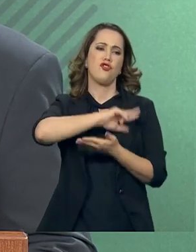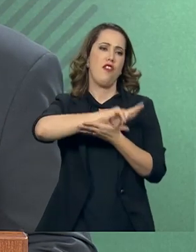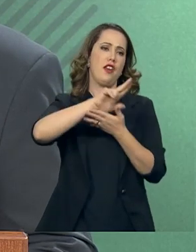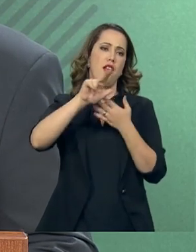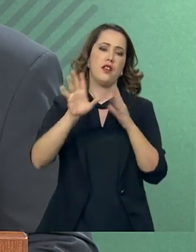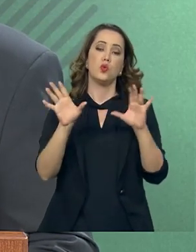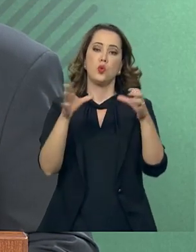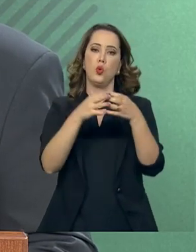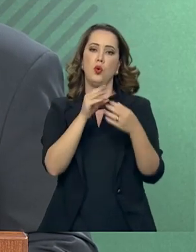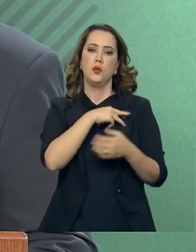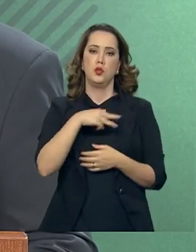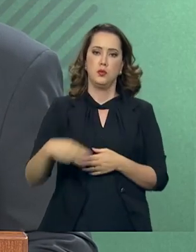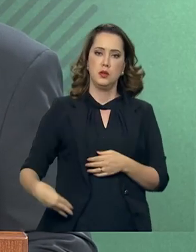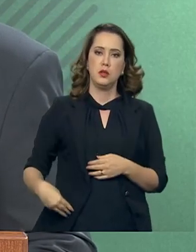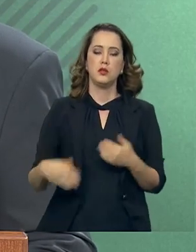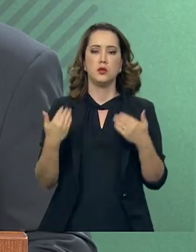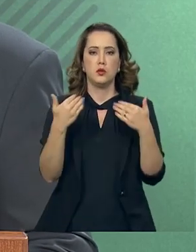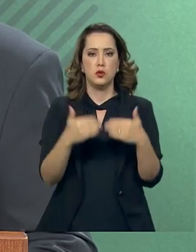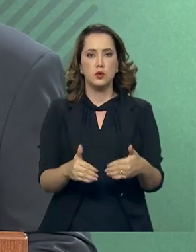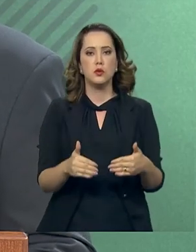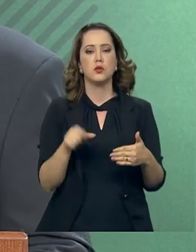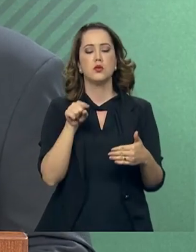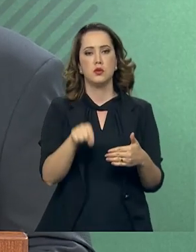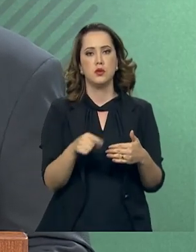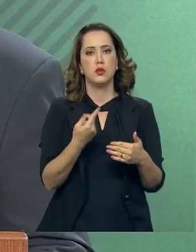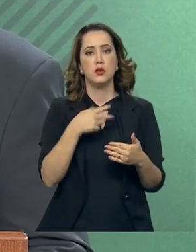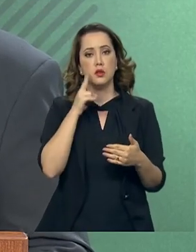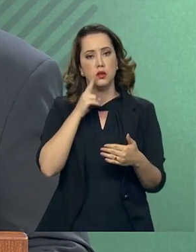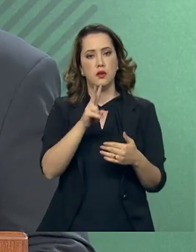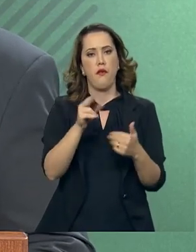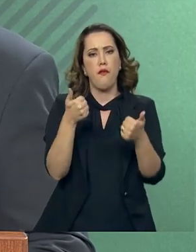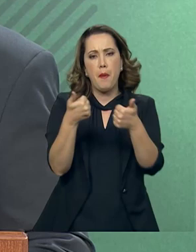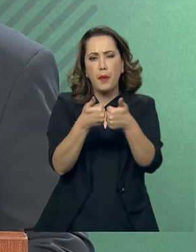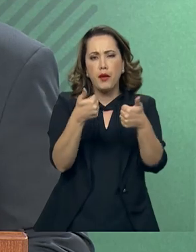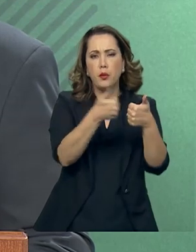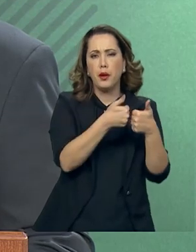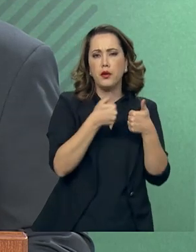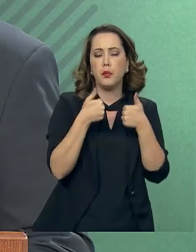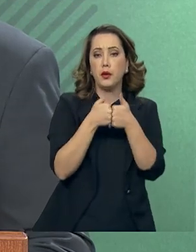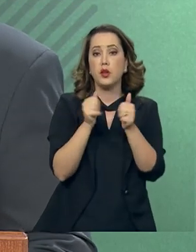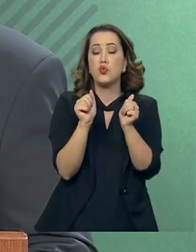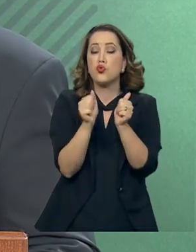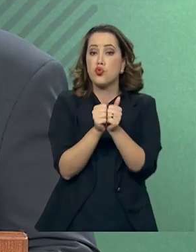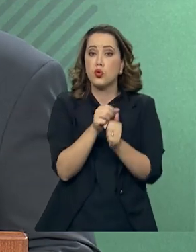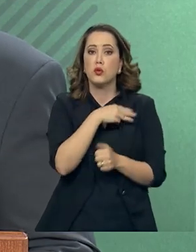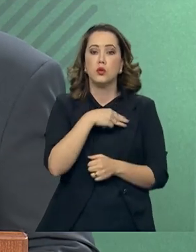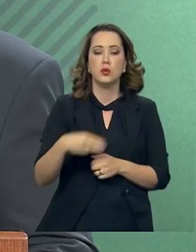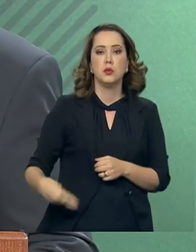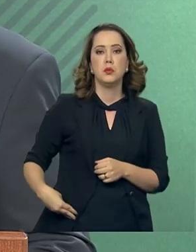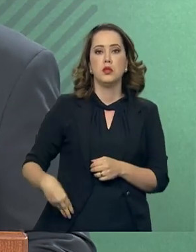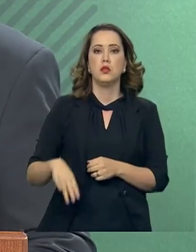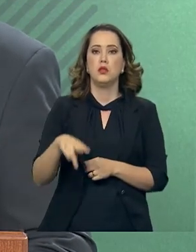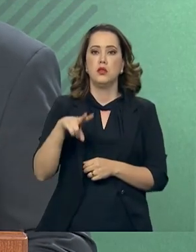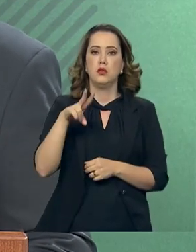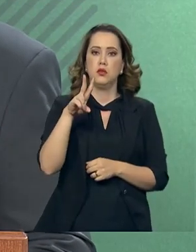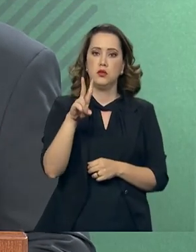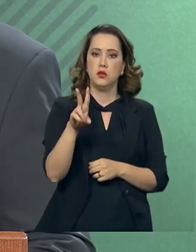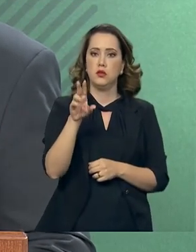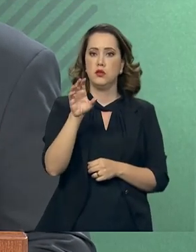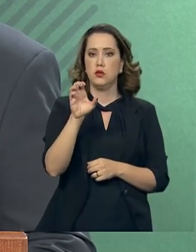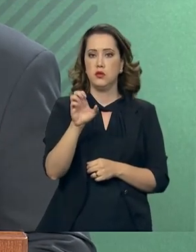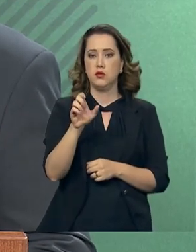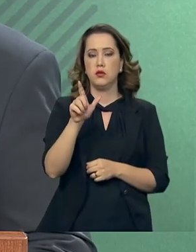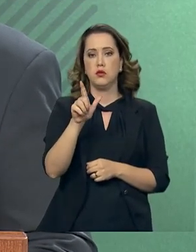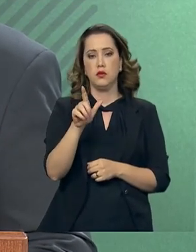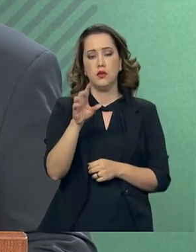vários ministros se posicionaram ao costado lado a lado com o ministro em trauma e com o secretário que fez